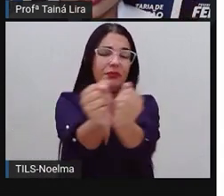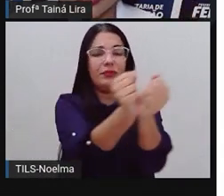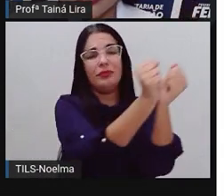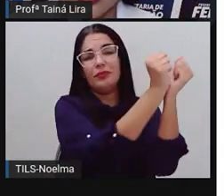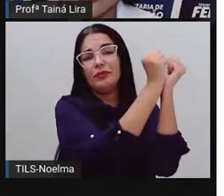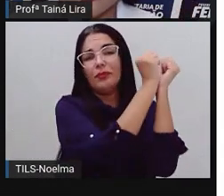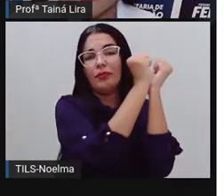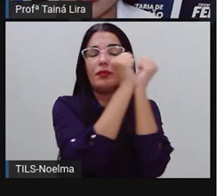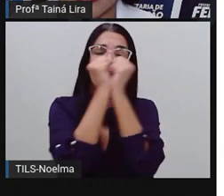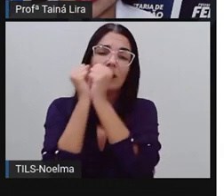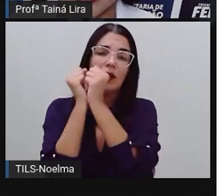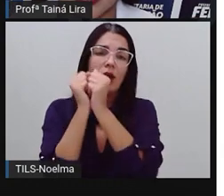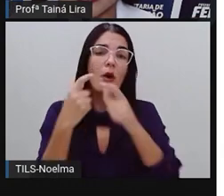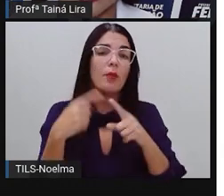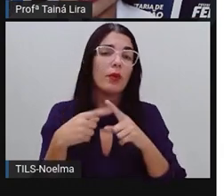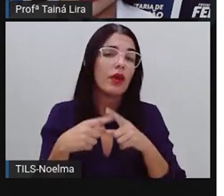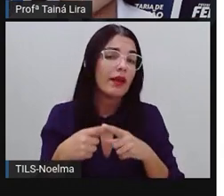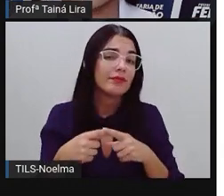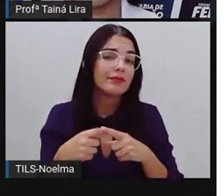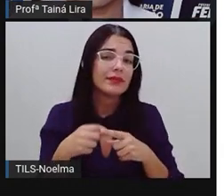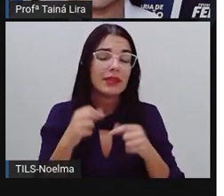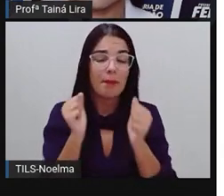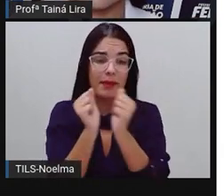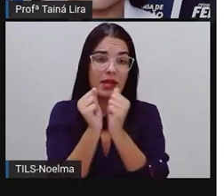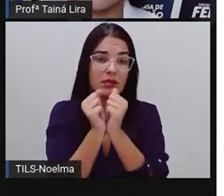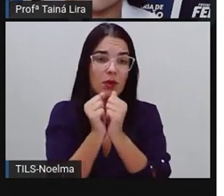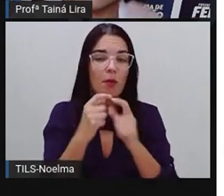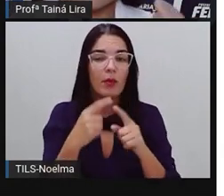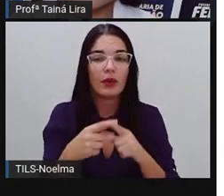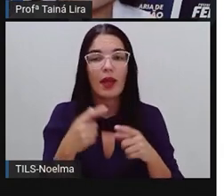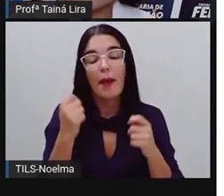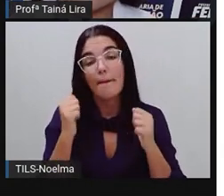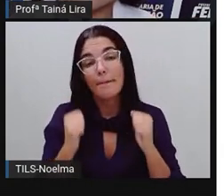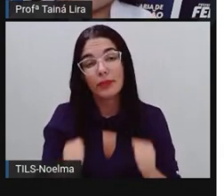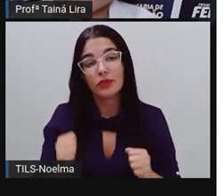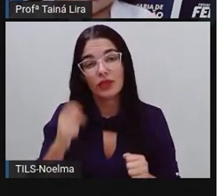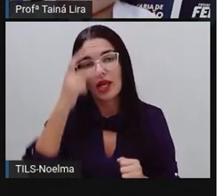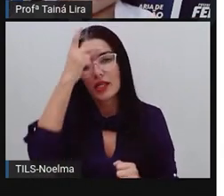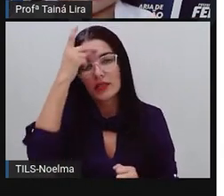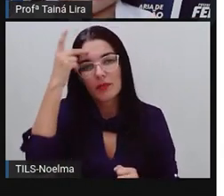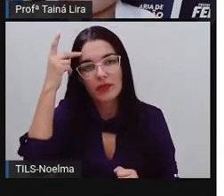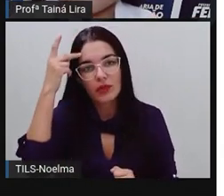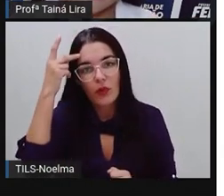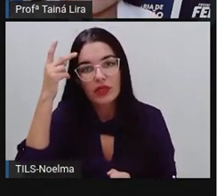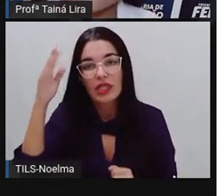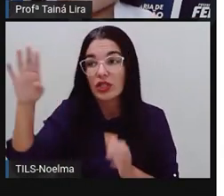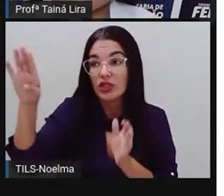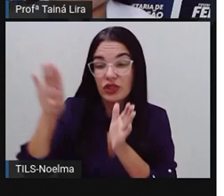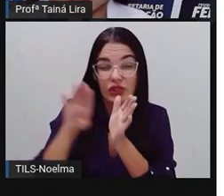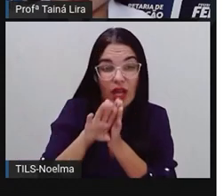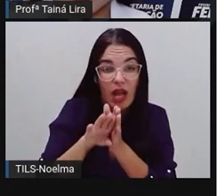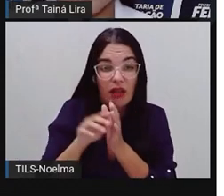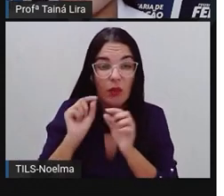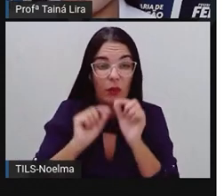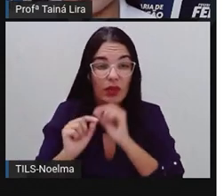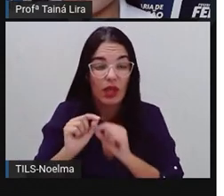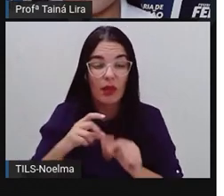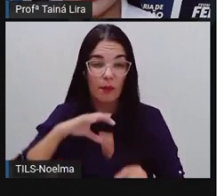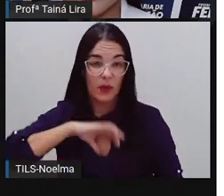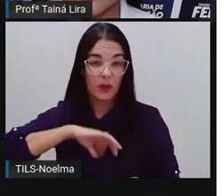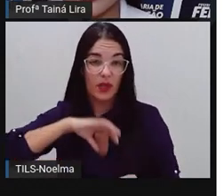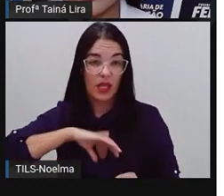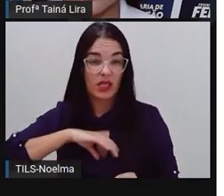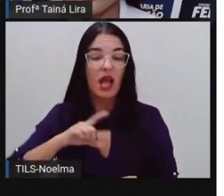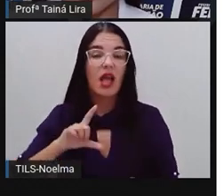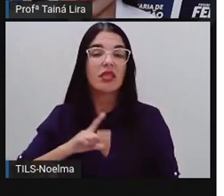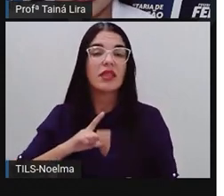poderiam vir soltos eles viram Acorrentados porque as pessoas que estavam trazendo esses africanos eles